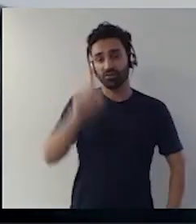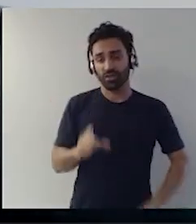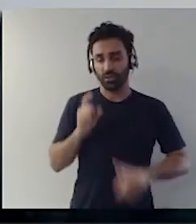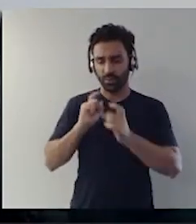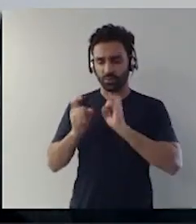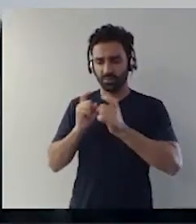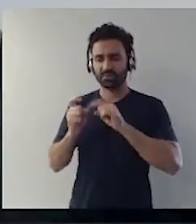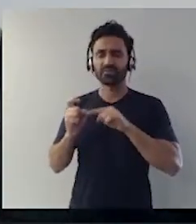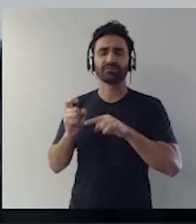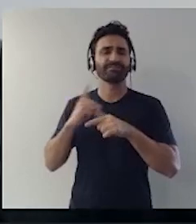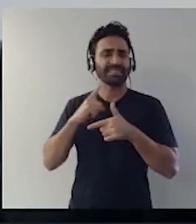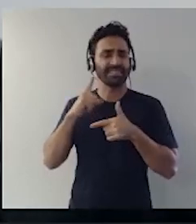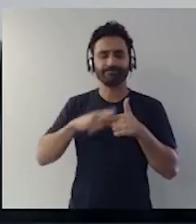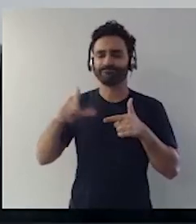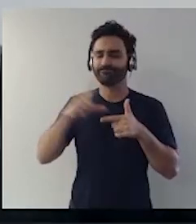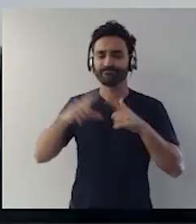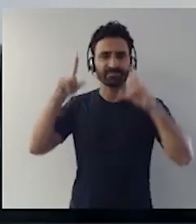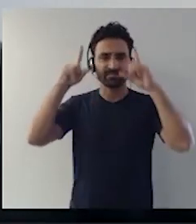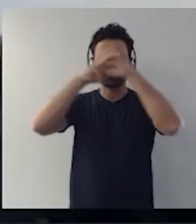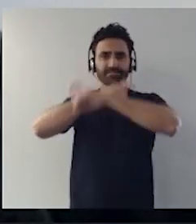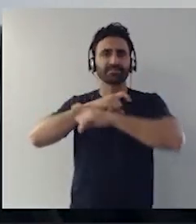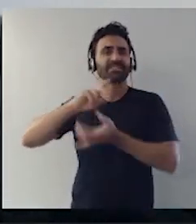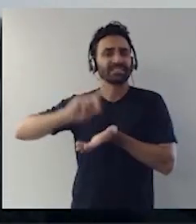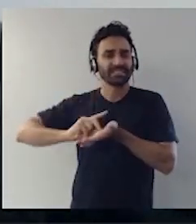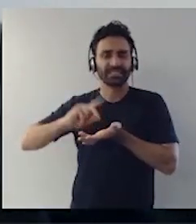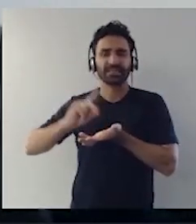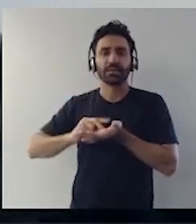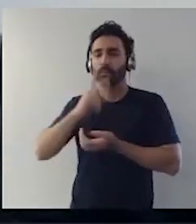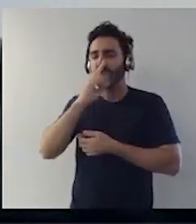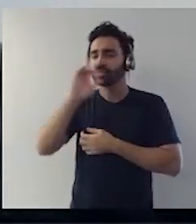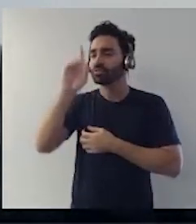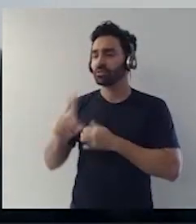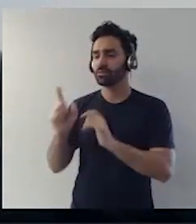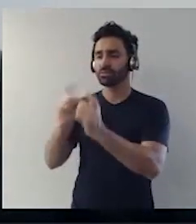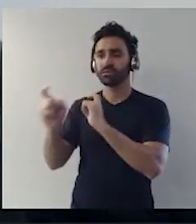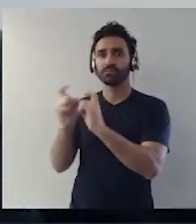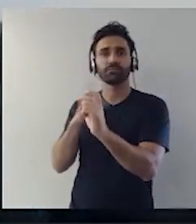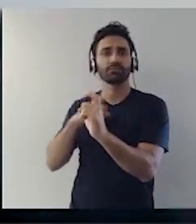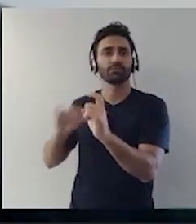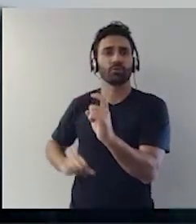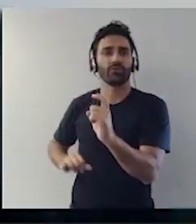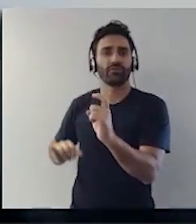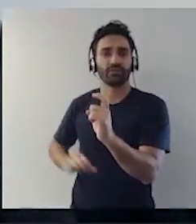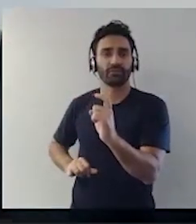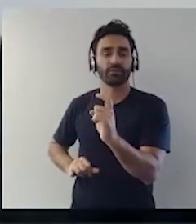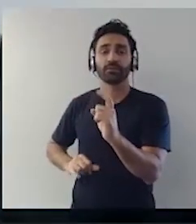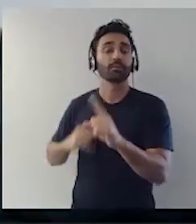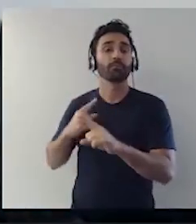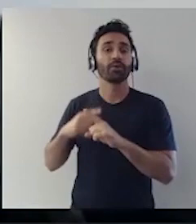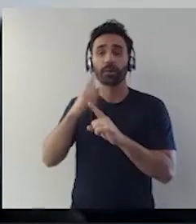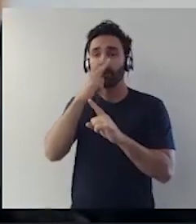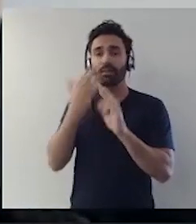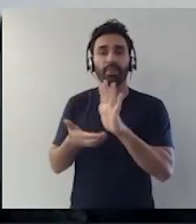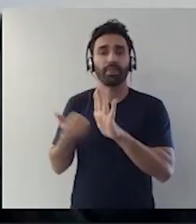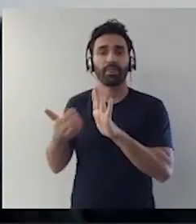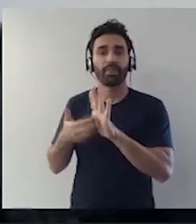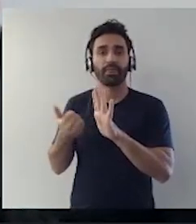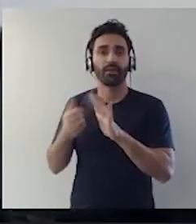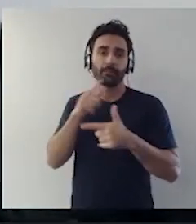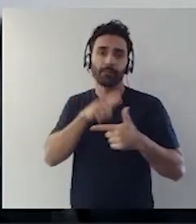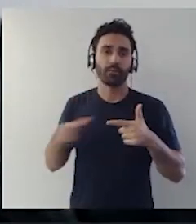administrativo sofre necessariamente, assim como várias outras áreas do direito, sofre um recorte